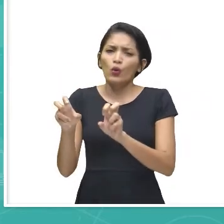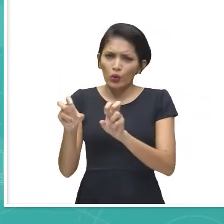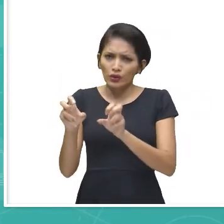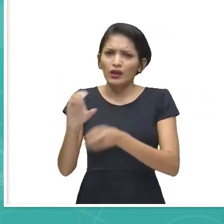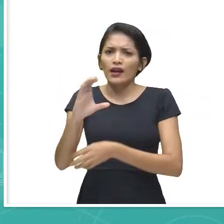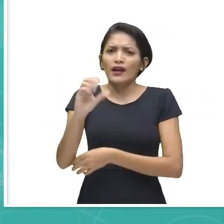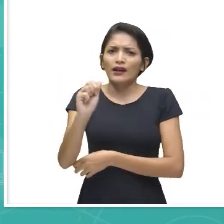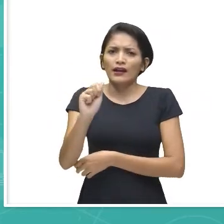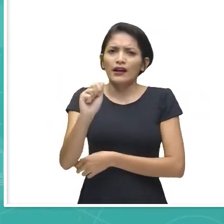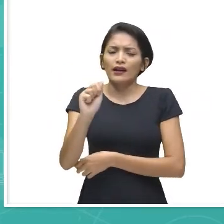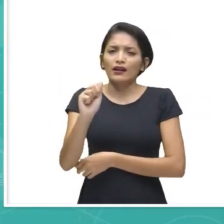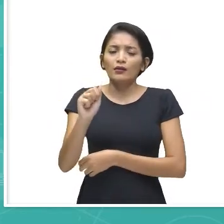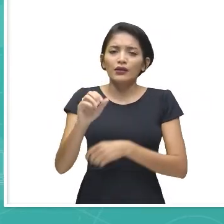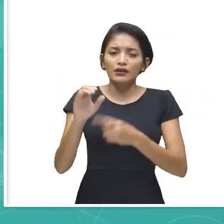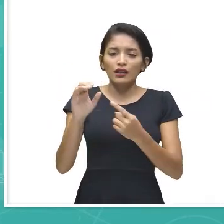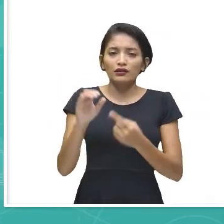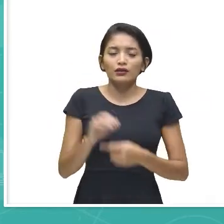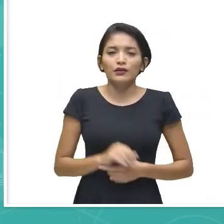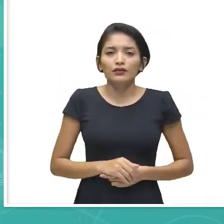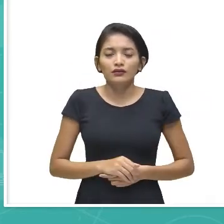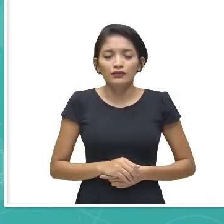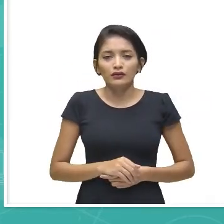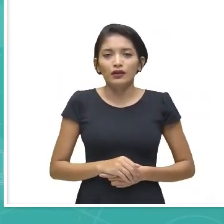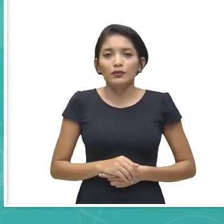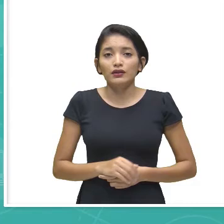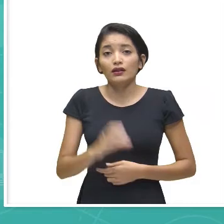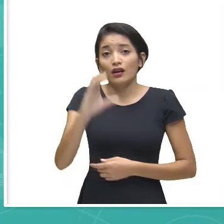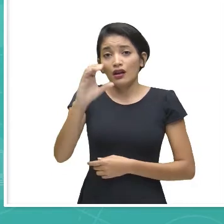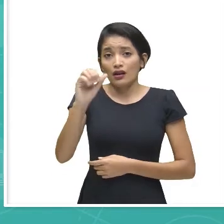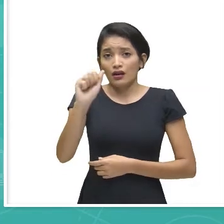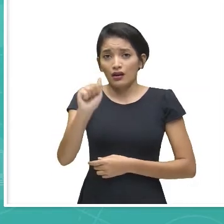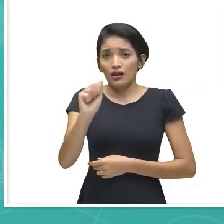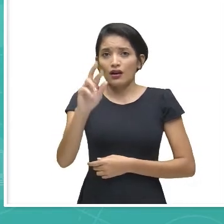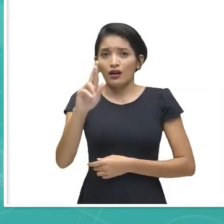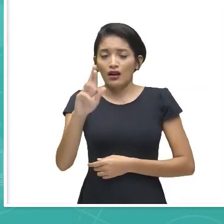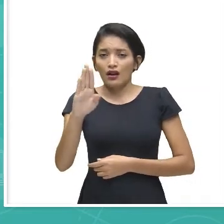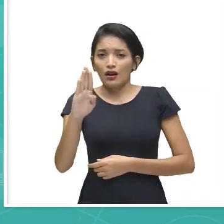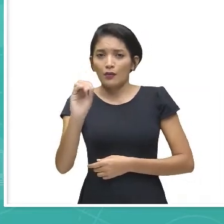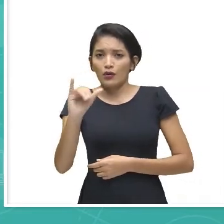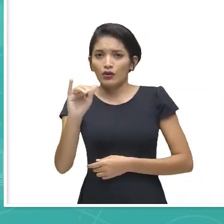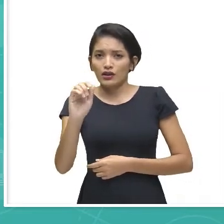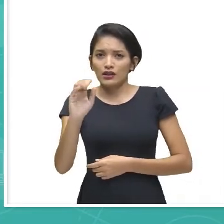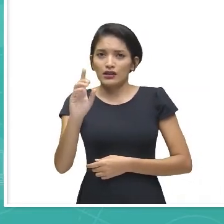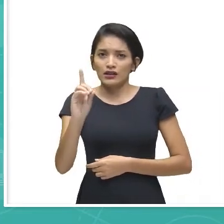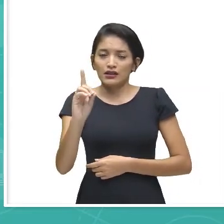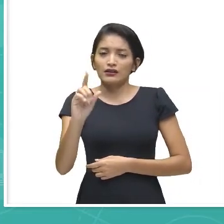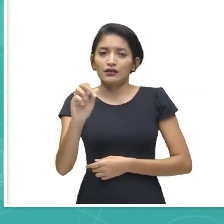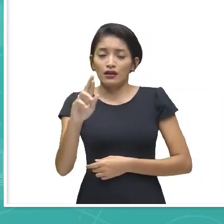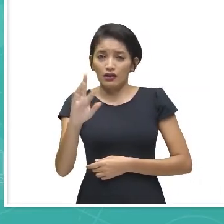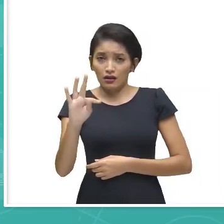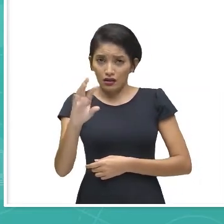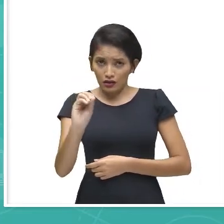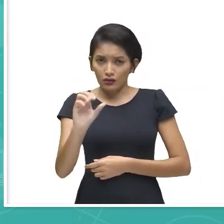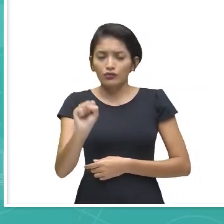carboidratos, tá? Precisa manter aí o equilíbrio. Pode comer de tudo? Pode, mas em equilíbrio, não pode